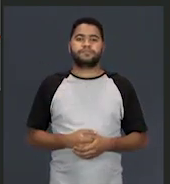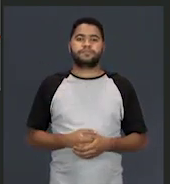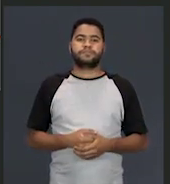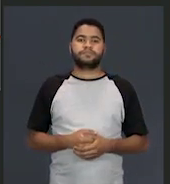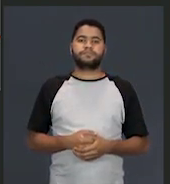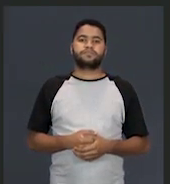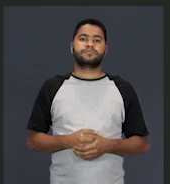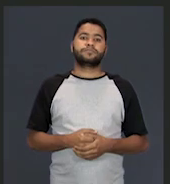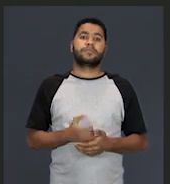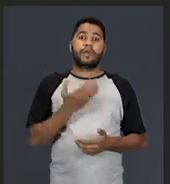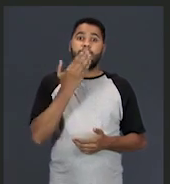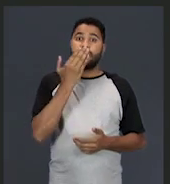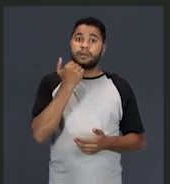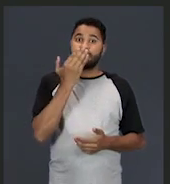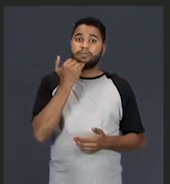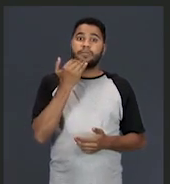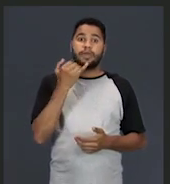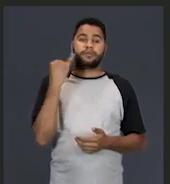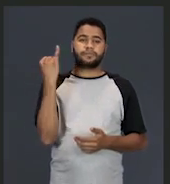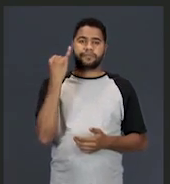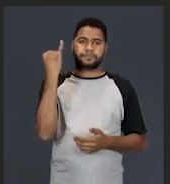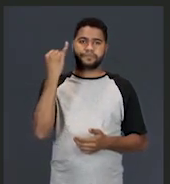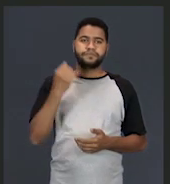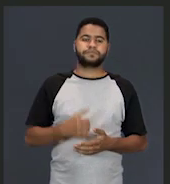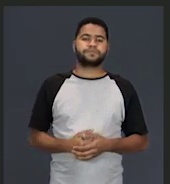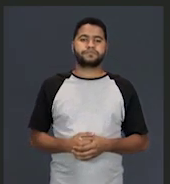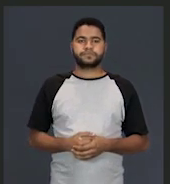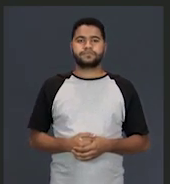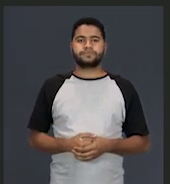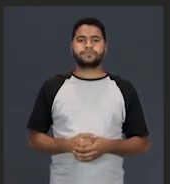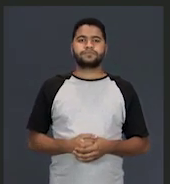elementos energéticos são importantíssimos aí.